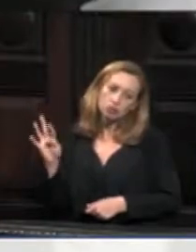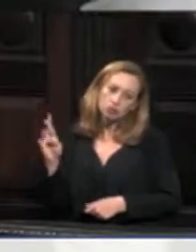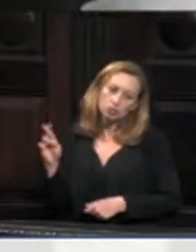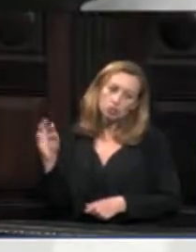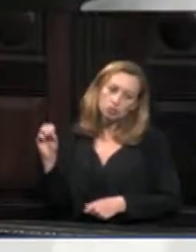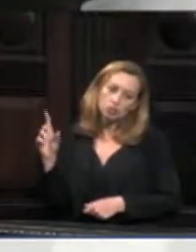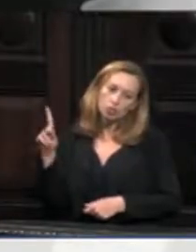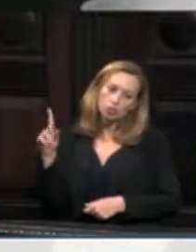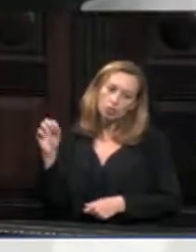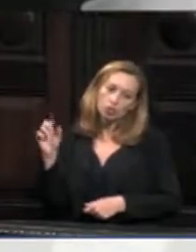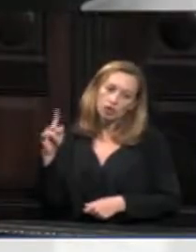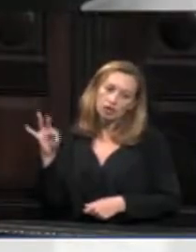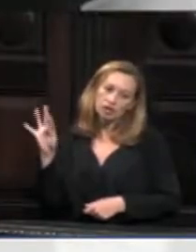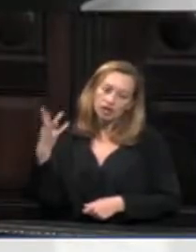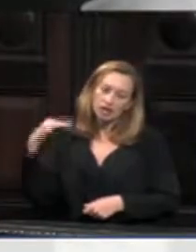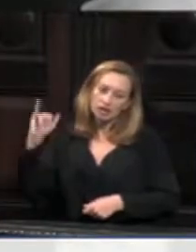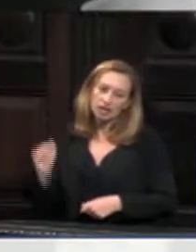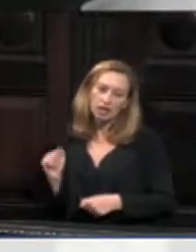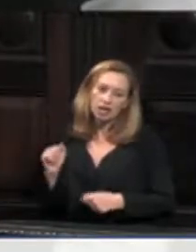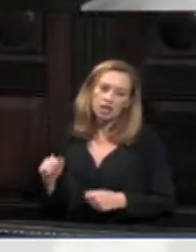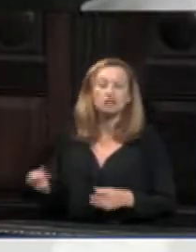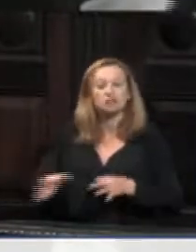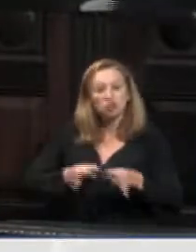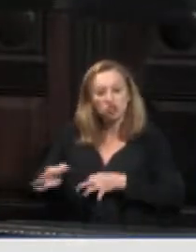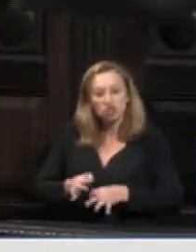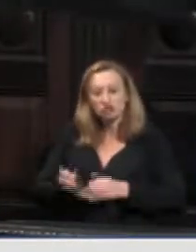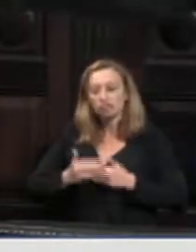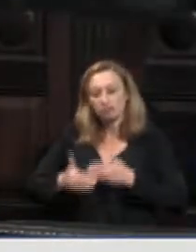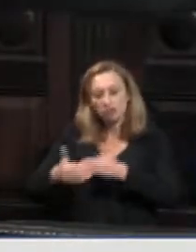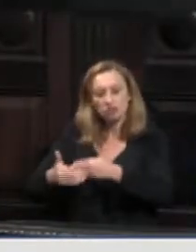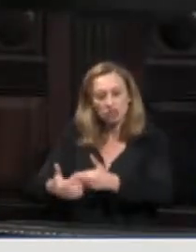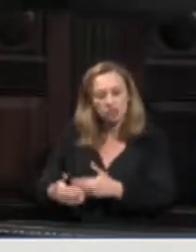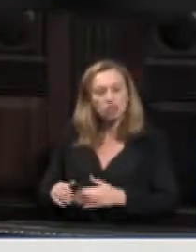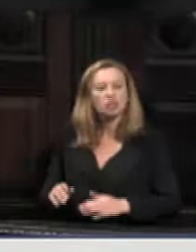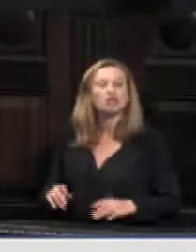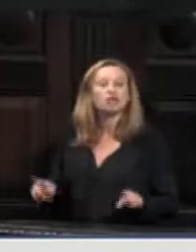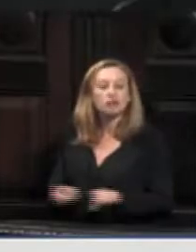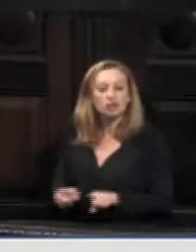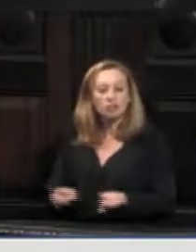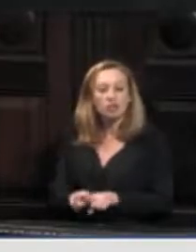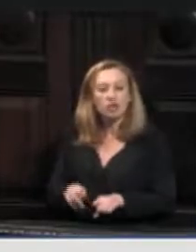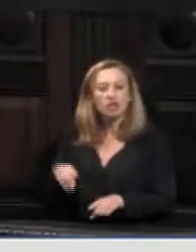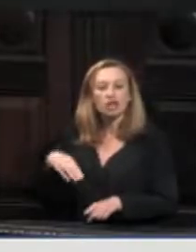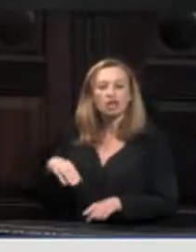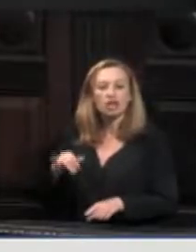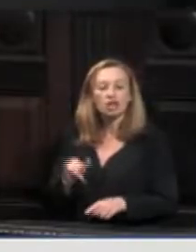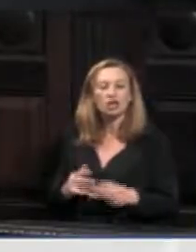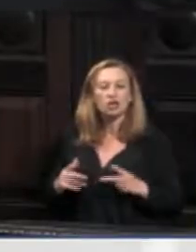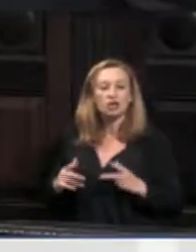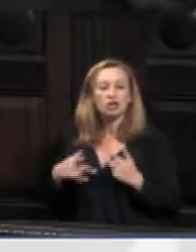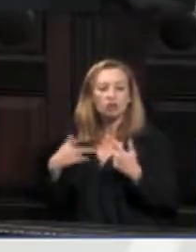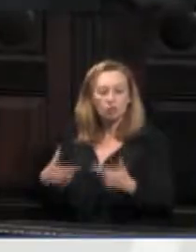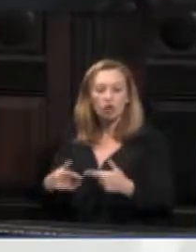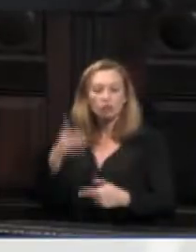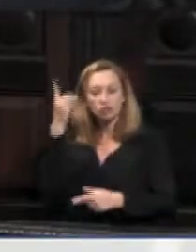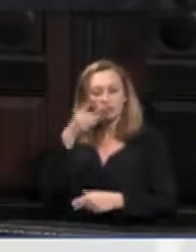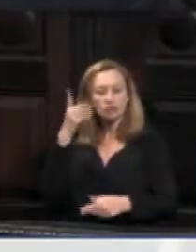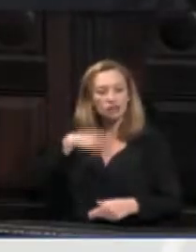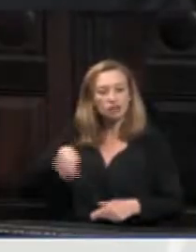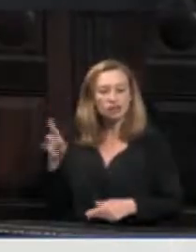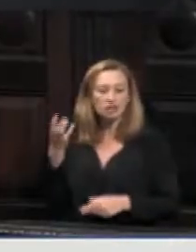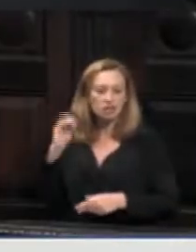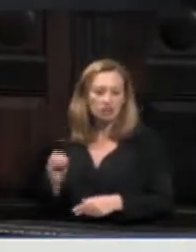projeto avança, inclusive no tocante ao que disse aqui o deputado Marcelo Freixo, e tudo pode melhorar, mas avançou muito já,